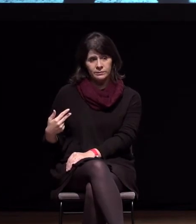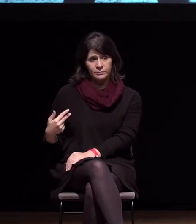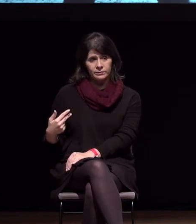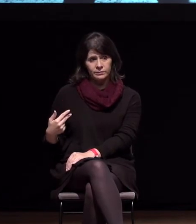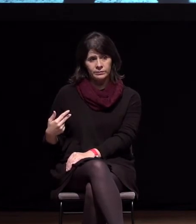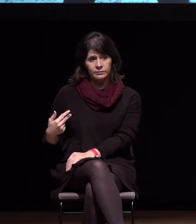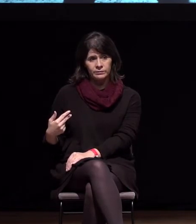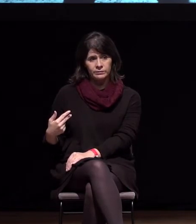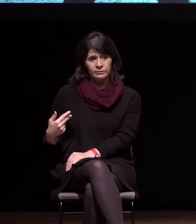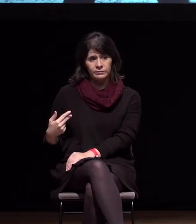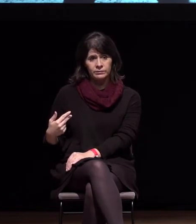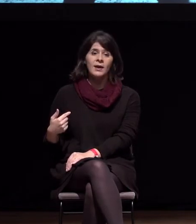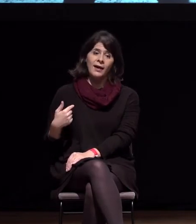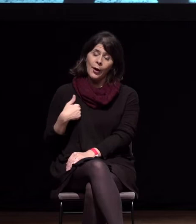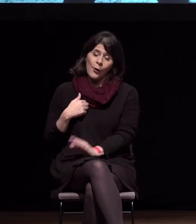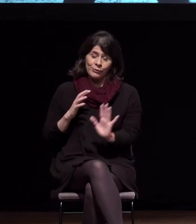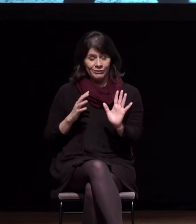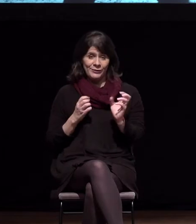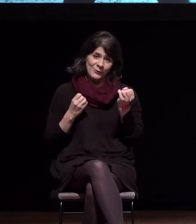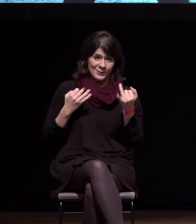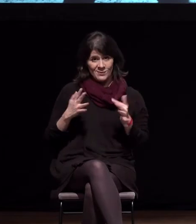meio desnecessária, mas eu sou geminiana.